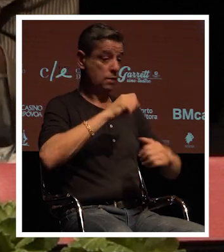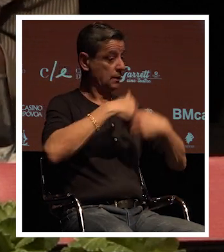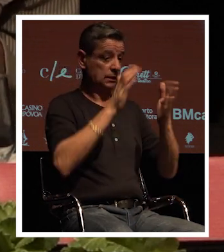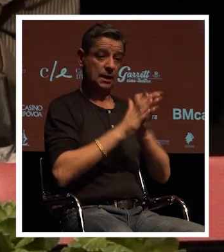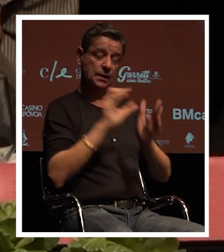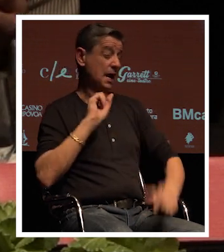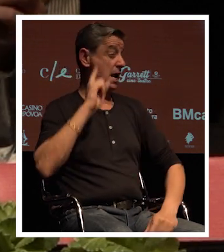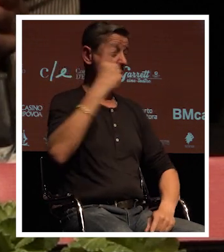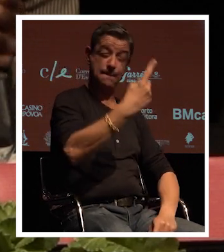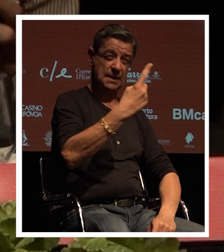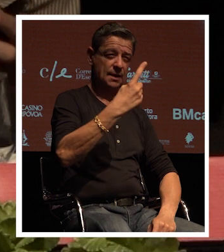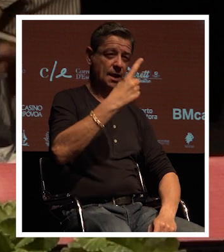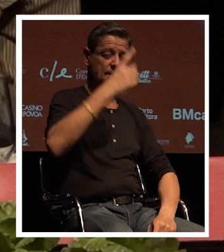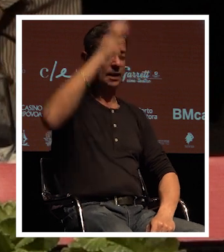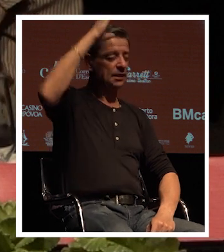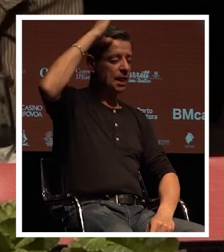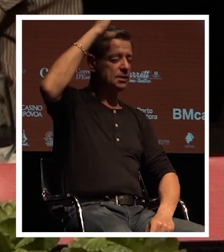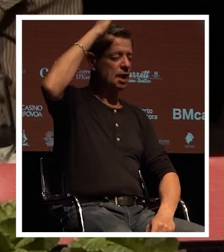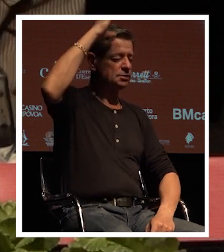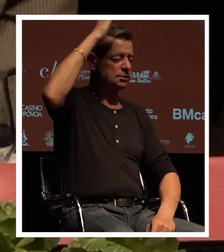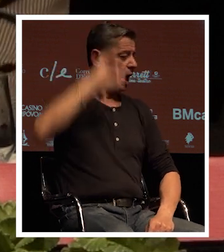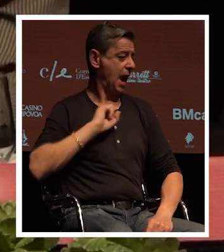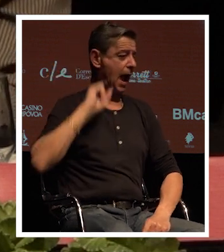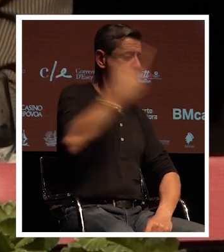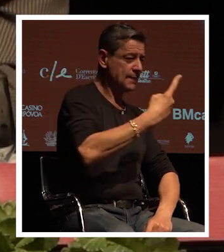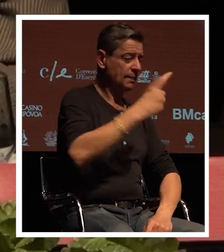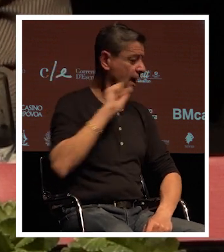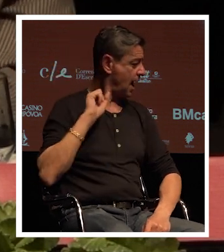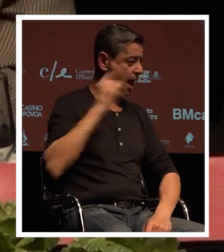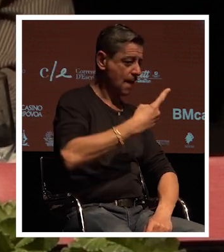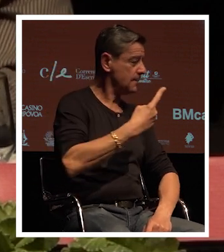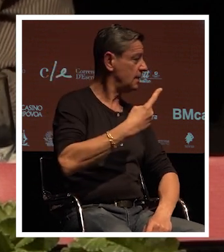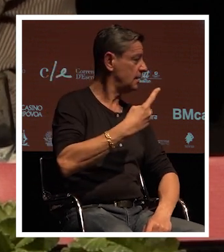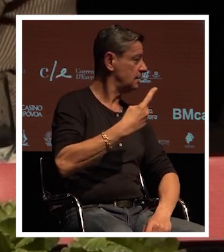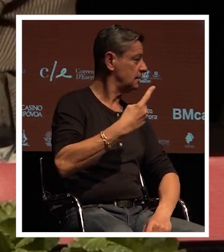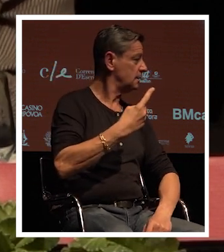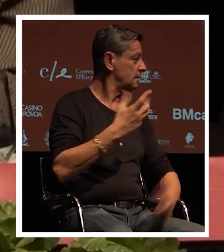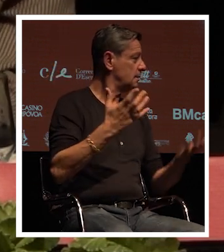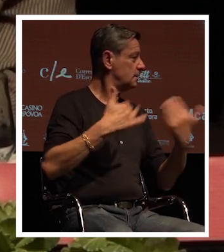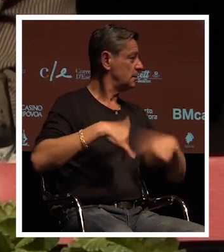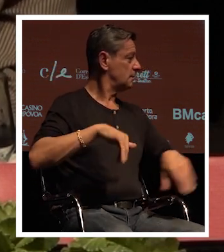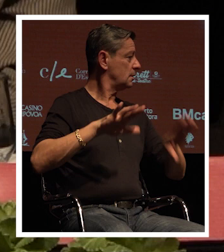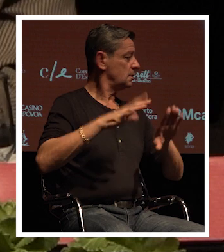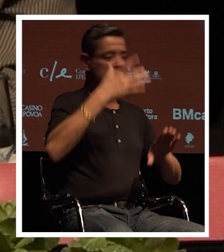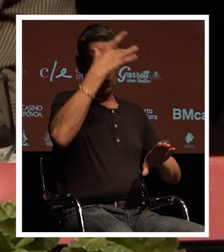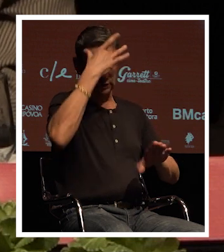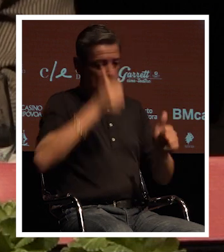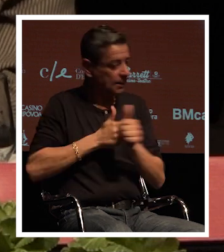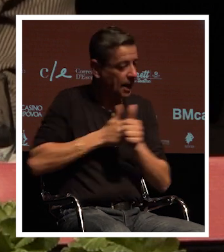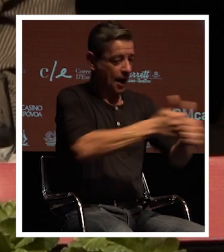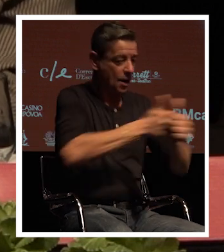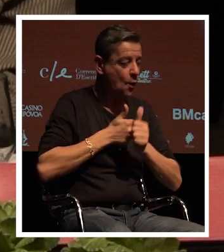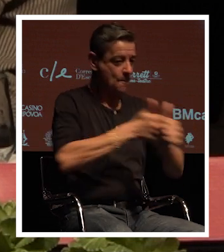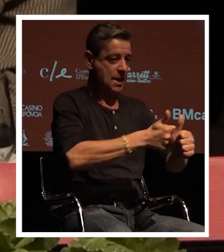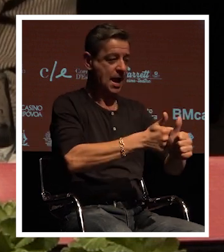que tinhamos uma inteligência muito rápida muito rápida tão rápida que vamos lá ver se a gente consegue acompanhar e se a gente